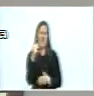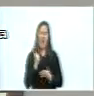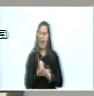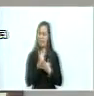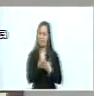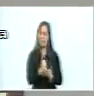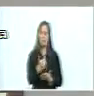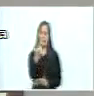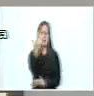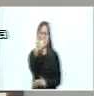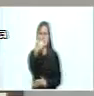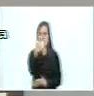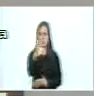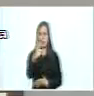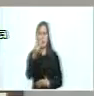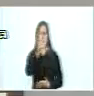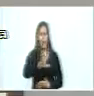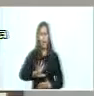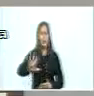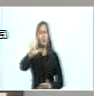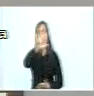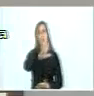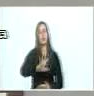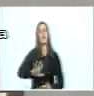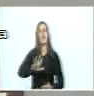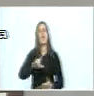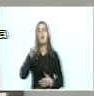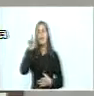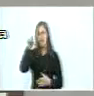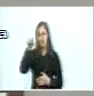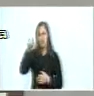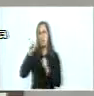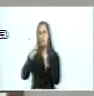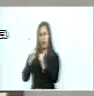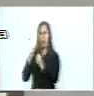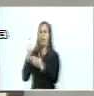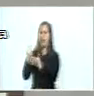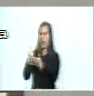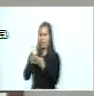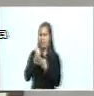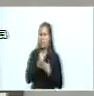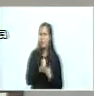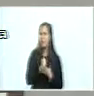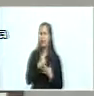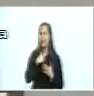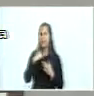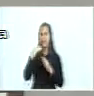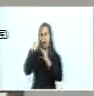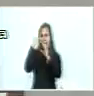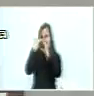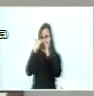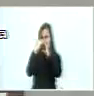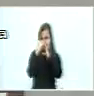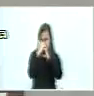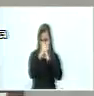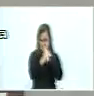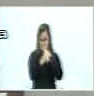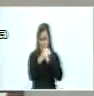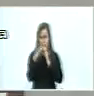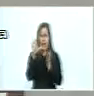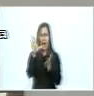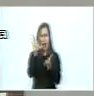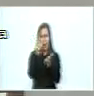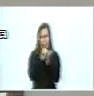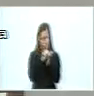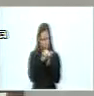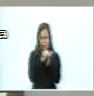firmeza para dar apoio aqui para a regional. Mas vocês podem contar com o meu apoio, tá? Eu vou encaminhar essa representação aqui da Câmara, a cópia dela